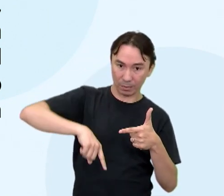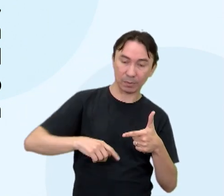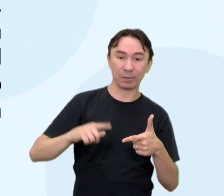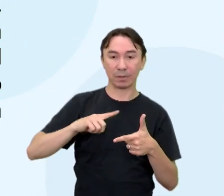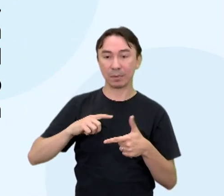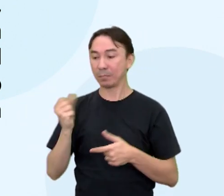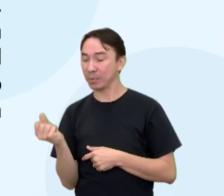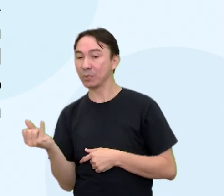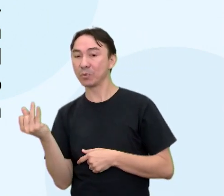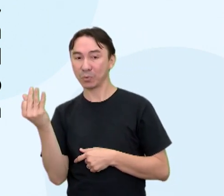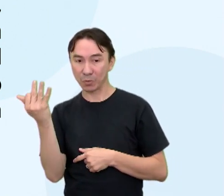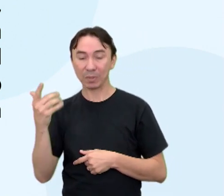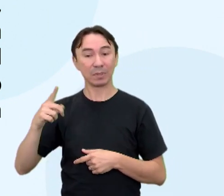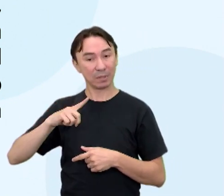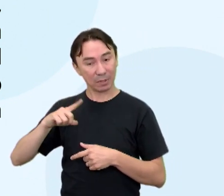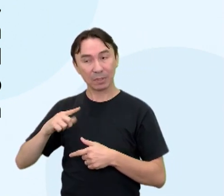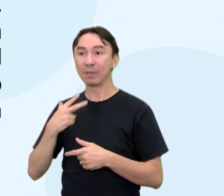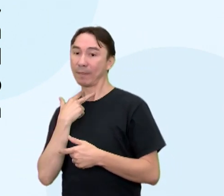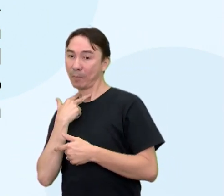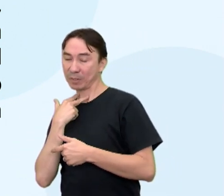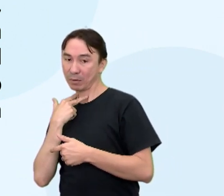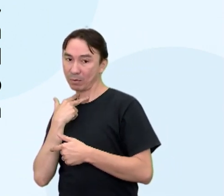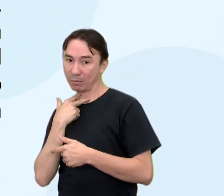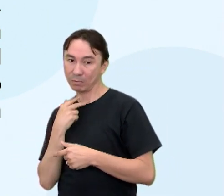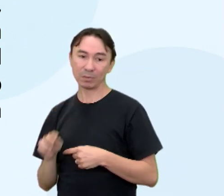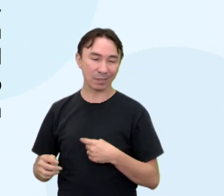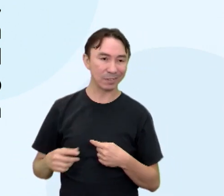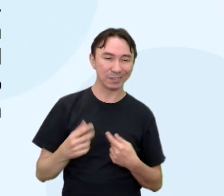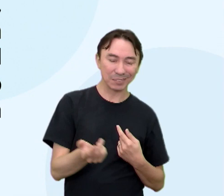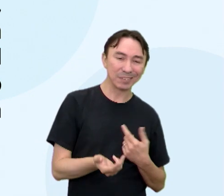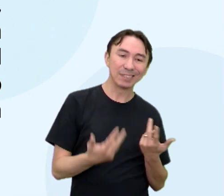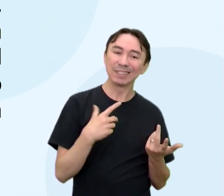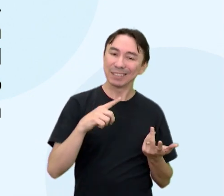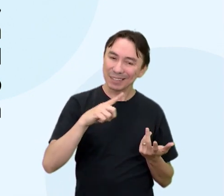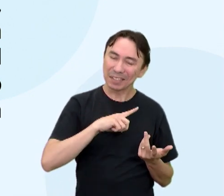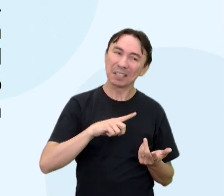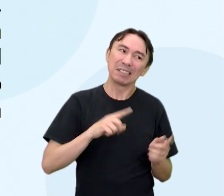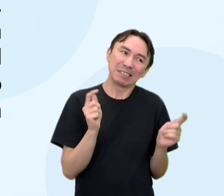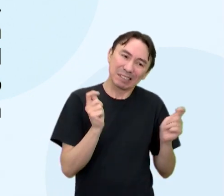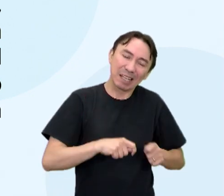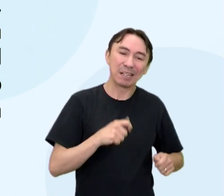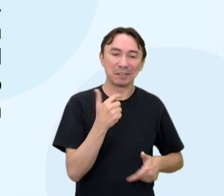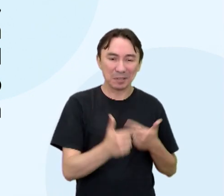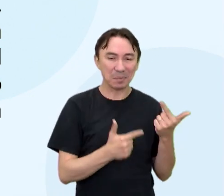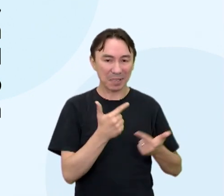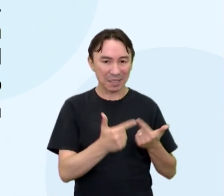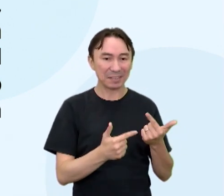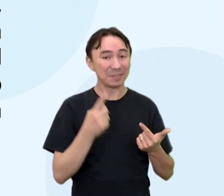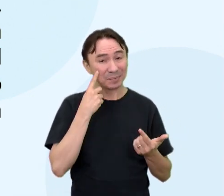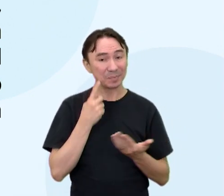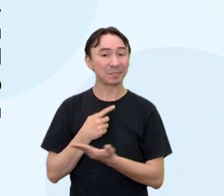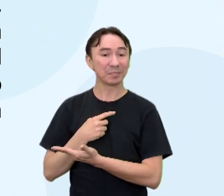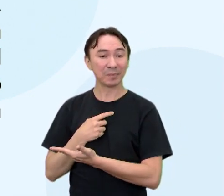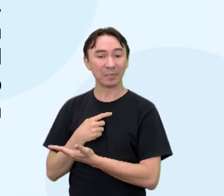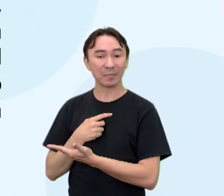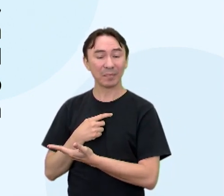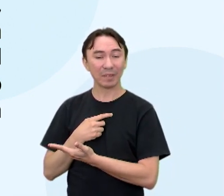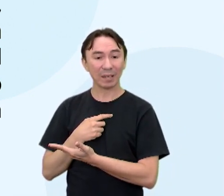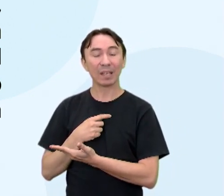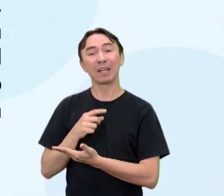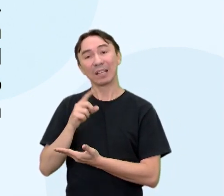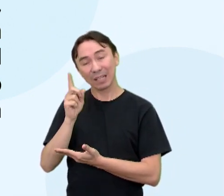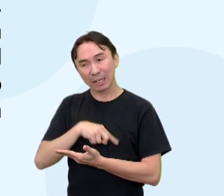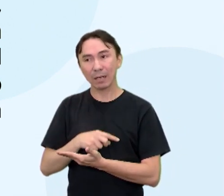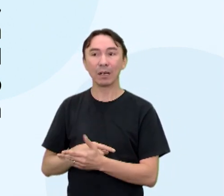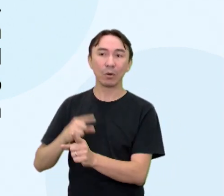e pessoas na força de trabalho, a gente já comentou a diferença entre essas duas frases aí, é estabelecido o que a gente chama de